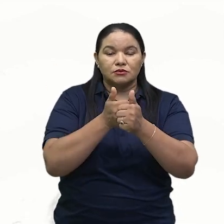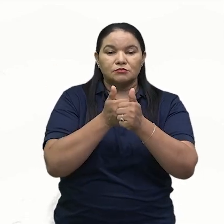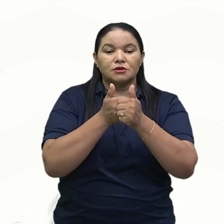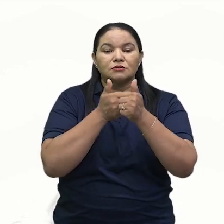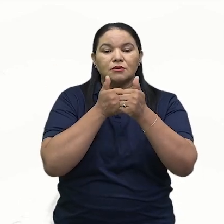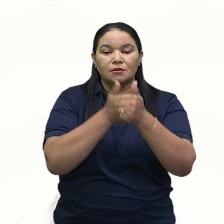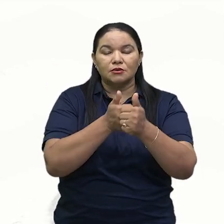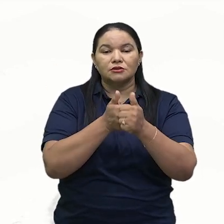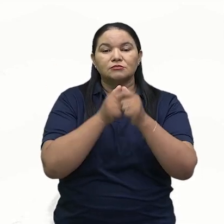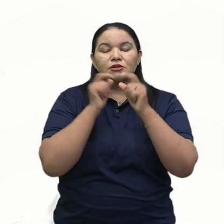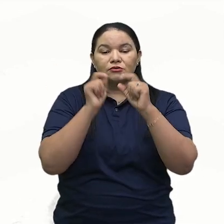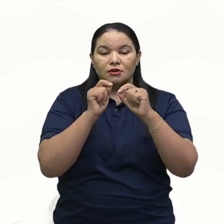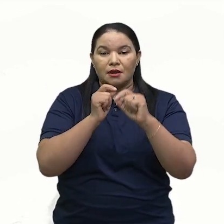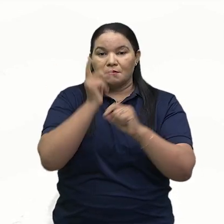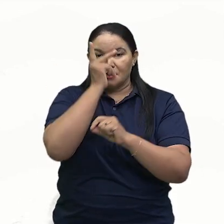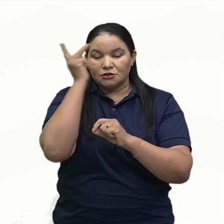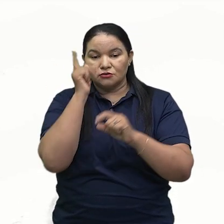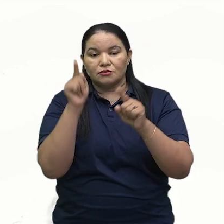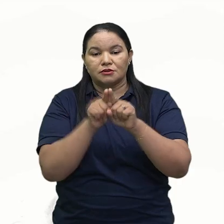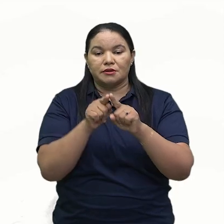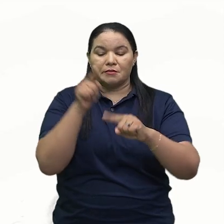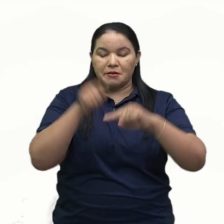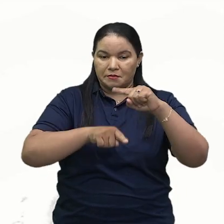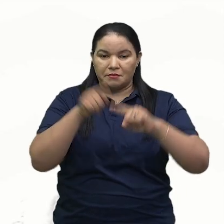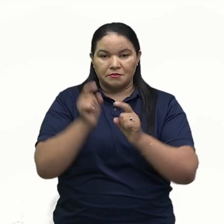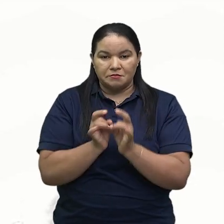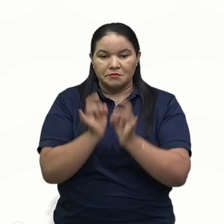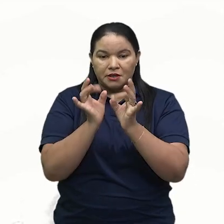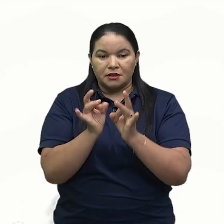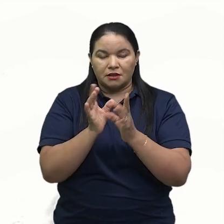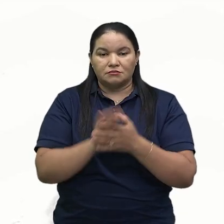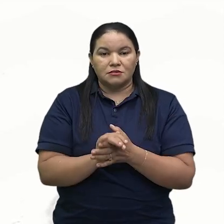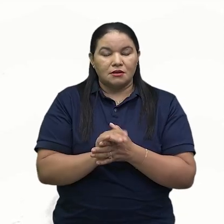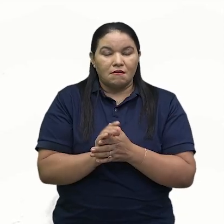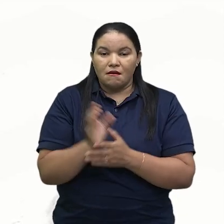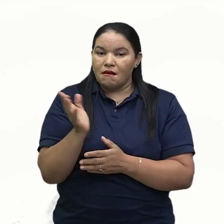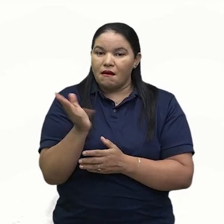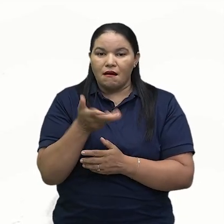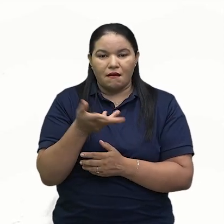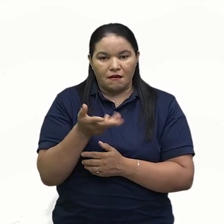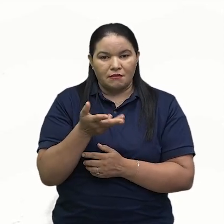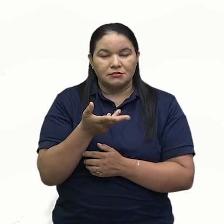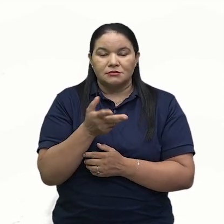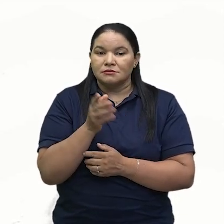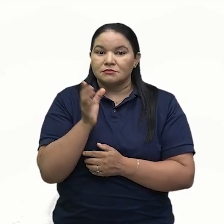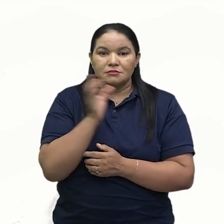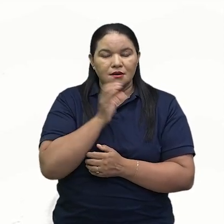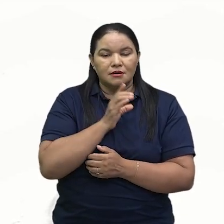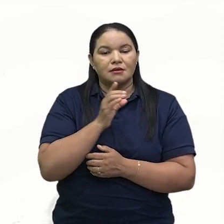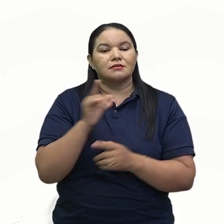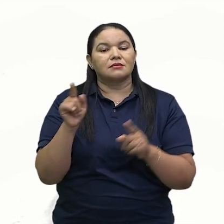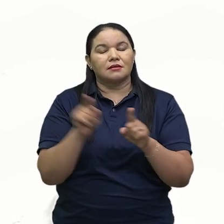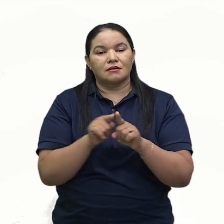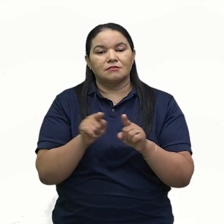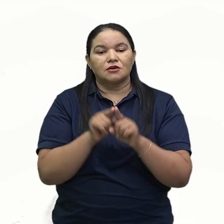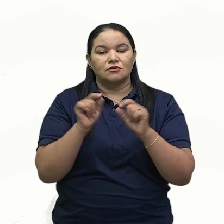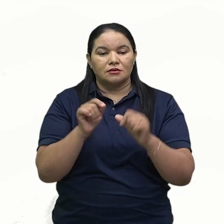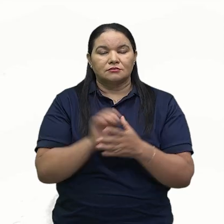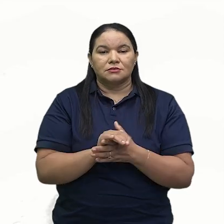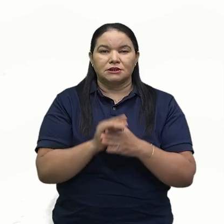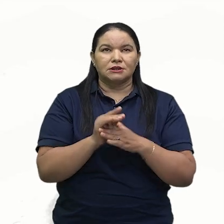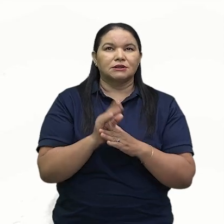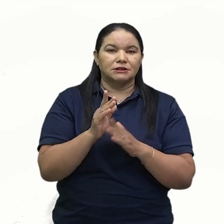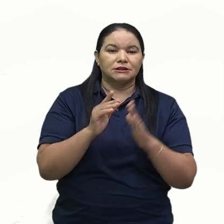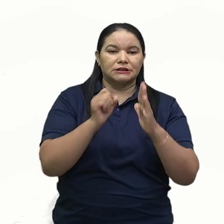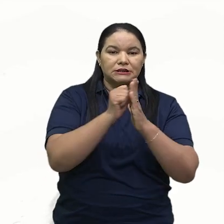mercados. Olha, as informações elas passam a circular de uma forma mais rápida nesse mundo globalizado. Para vocês terem uma ideia, lá no